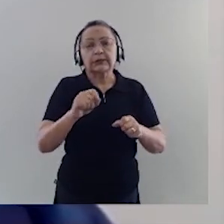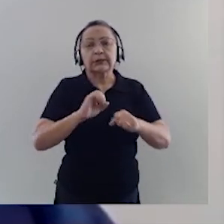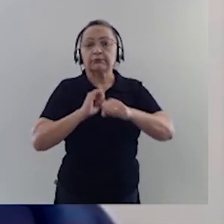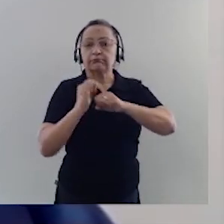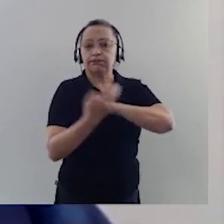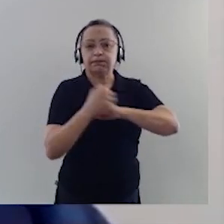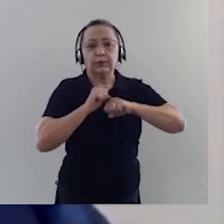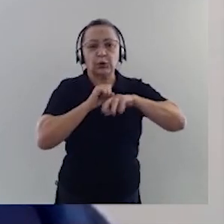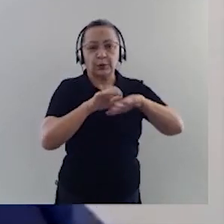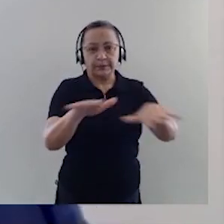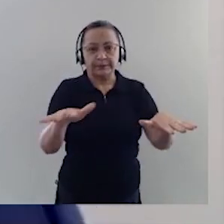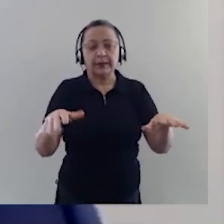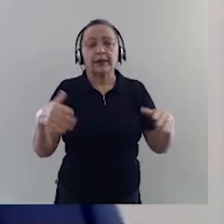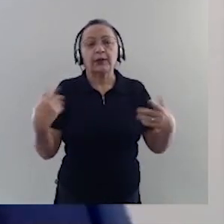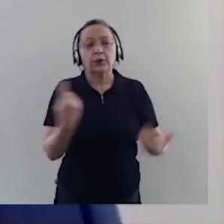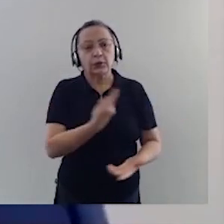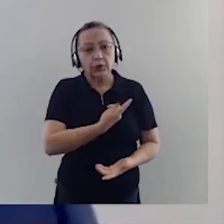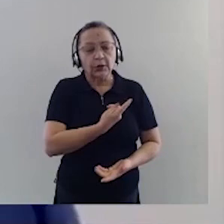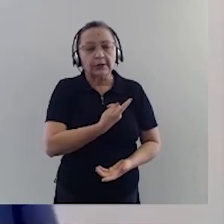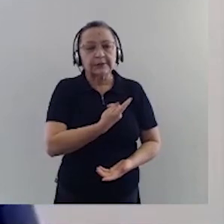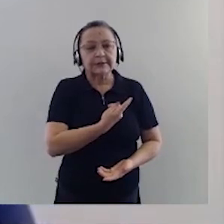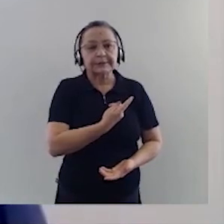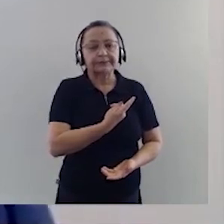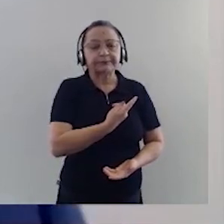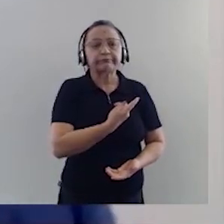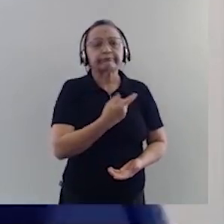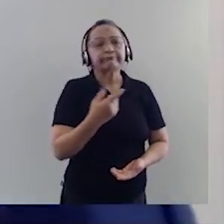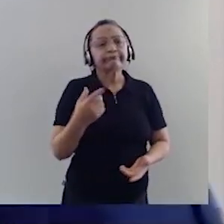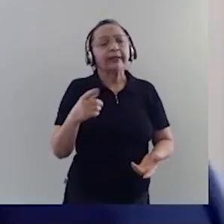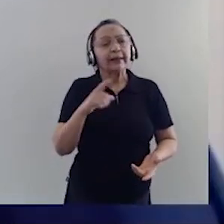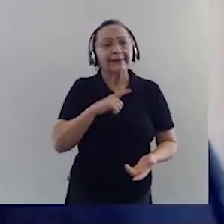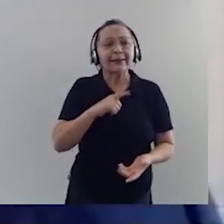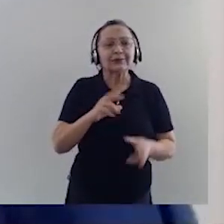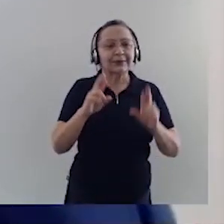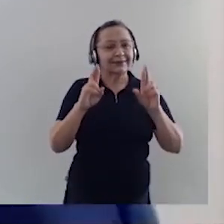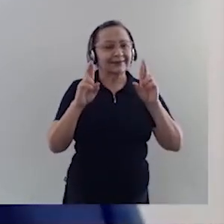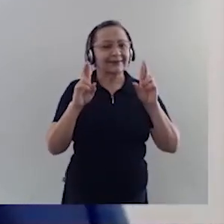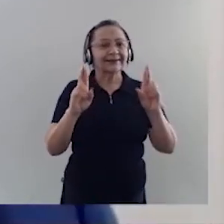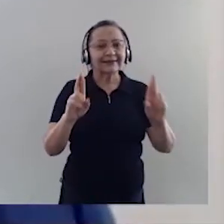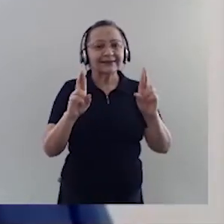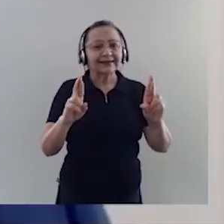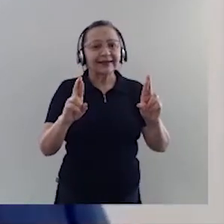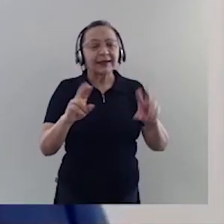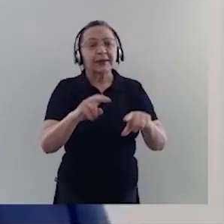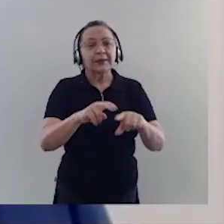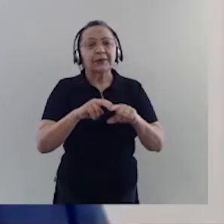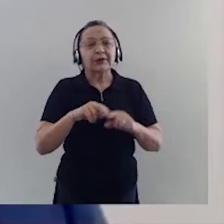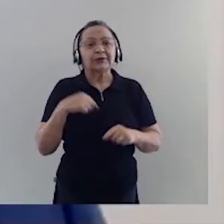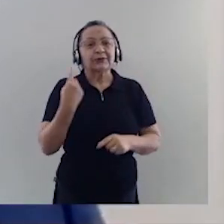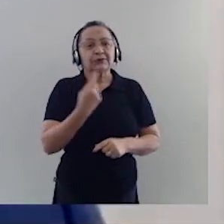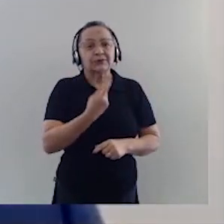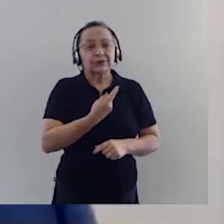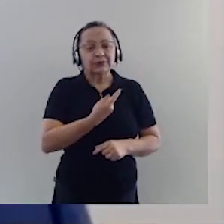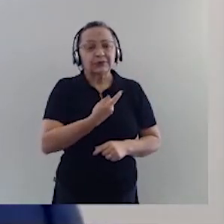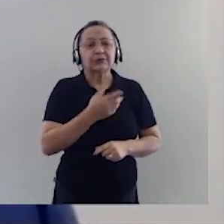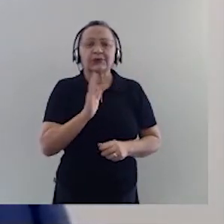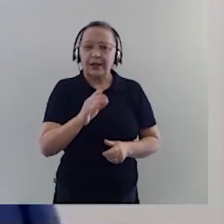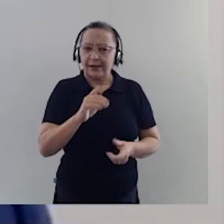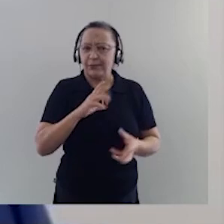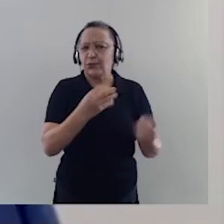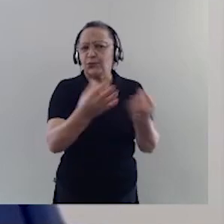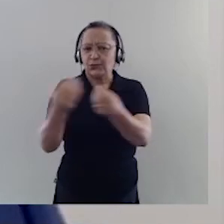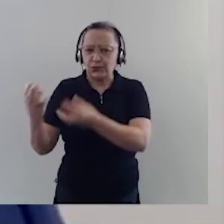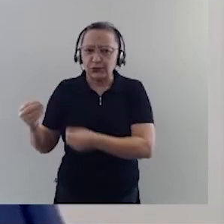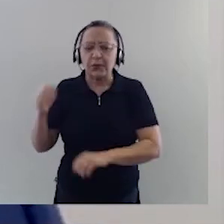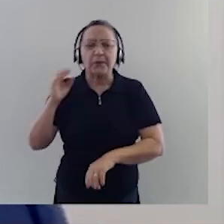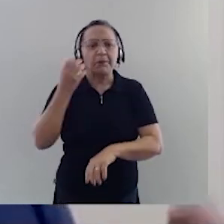dessa pandemia. Nós estamos com uma expectativa, por isso mesmo têm sido escritos artigos em